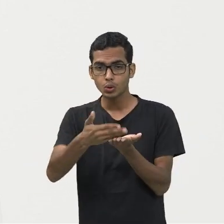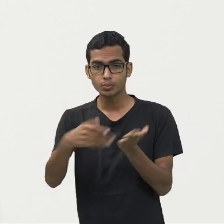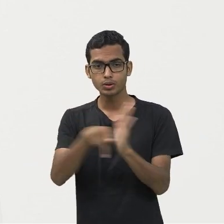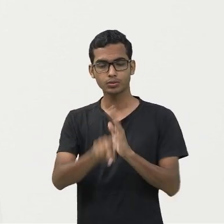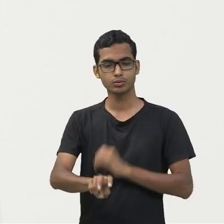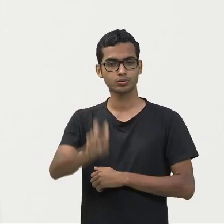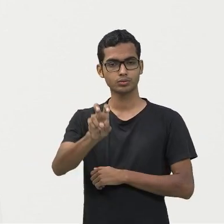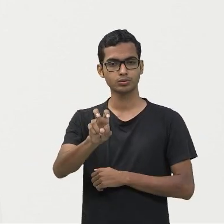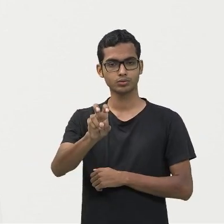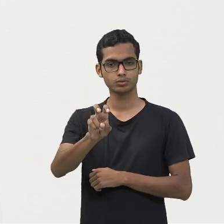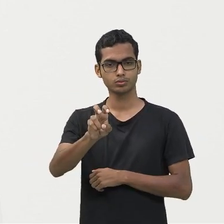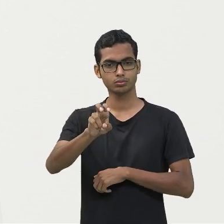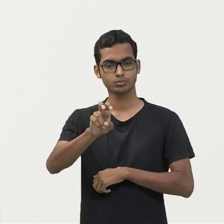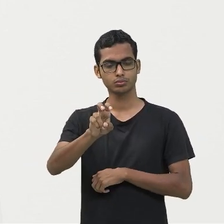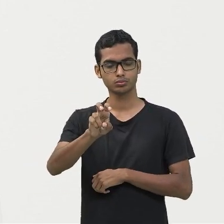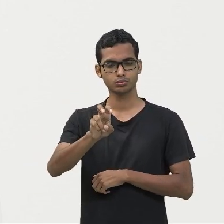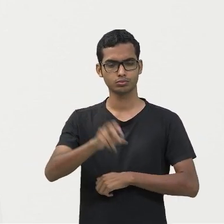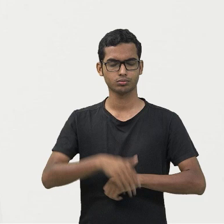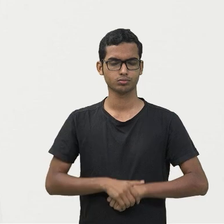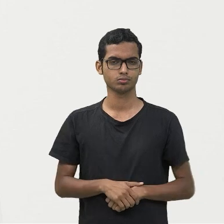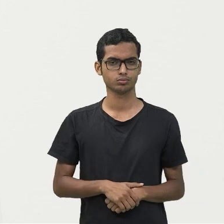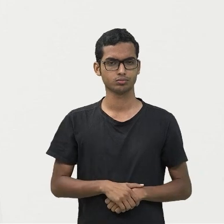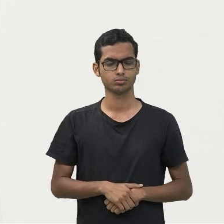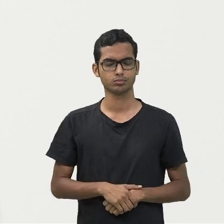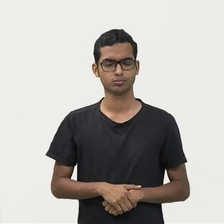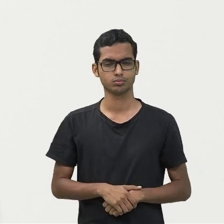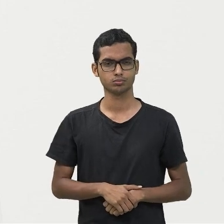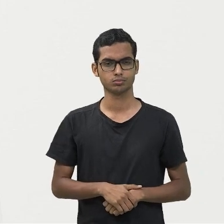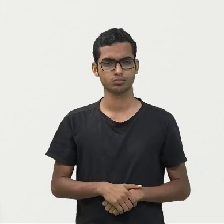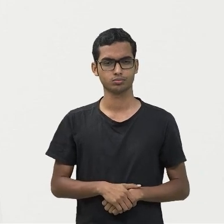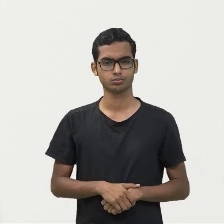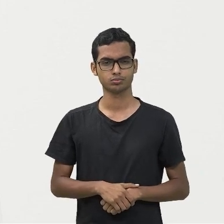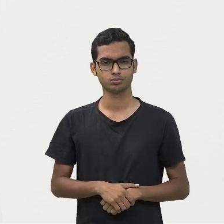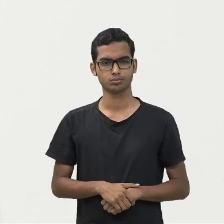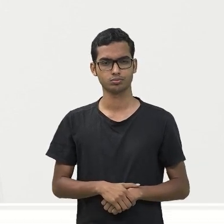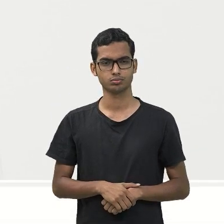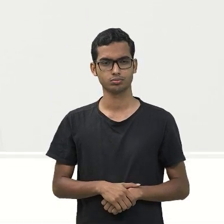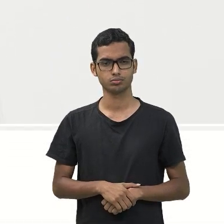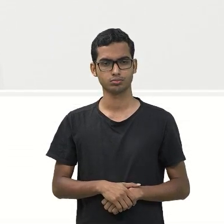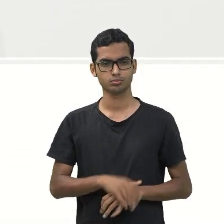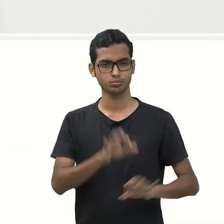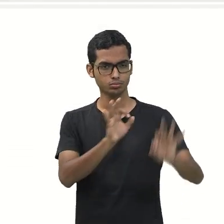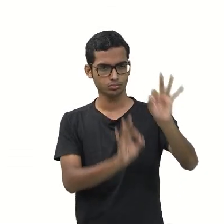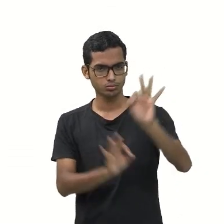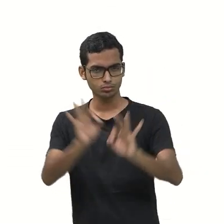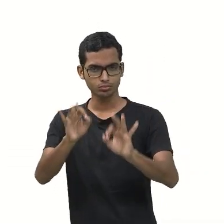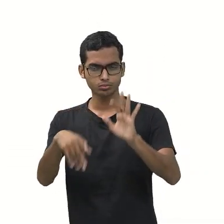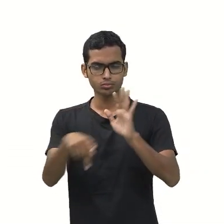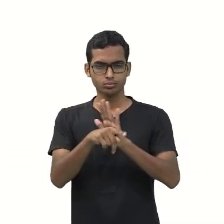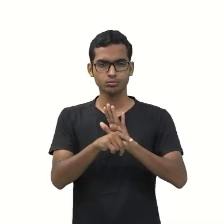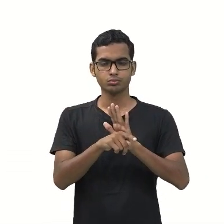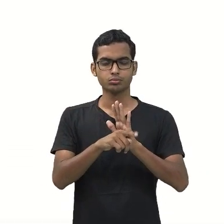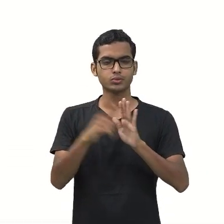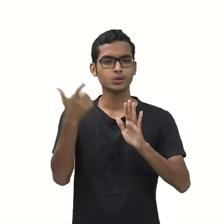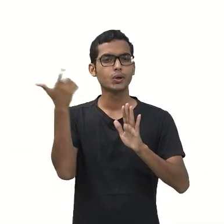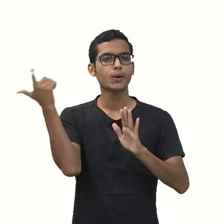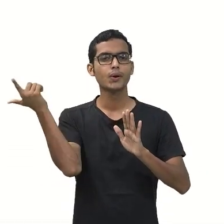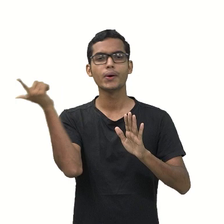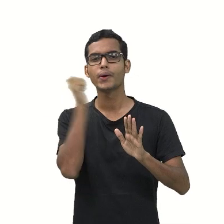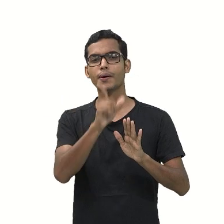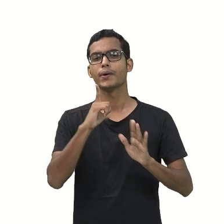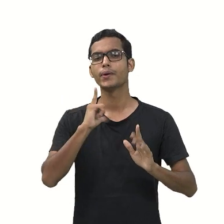5, porque ele é o meu A1. Ok? E aqui na nossa lei de formação, observe que a gente tem,